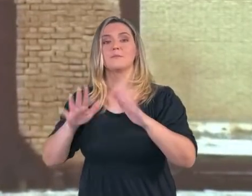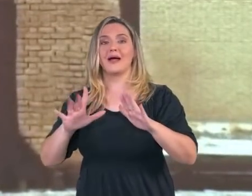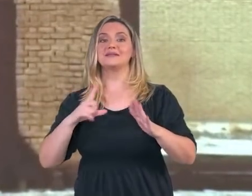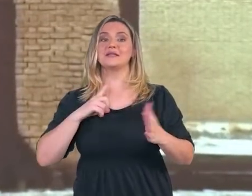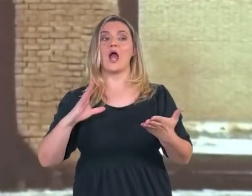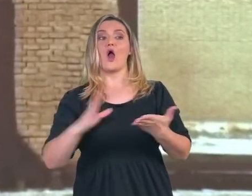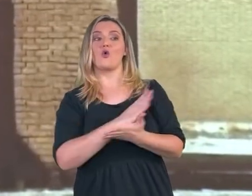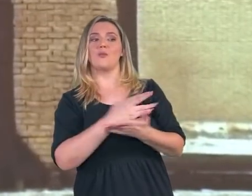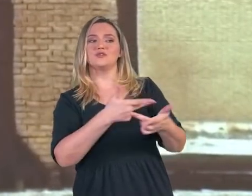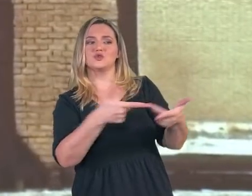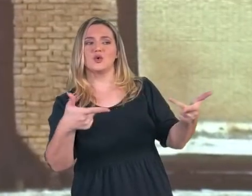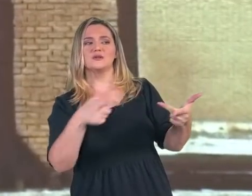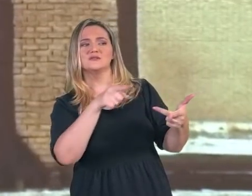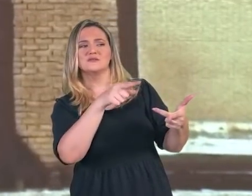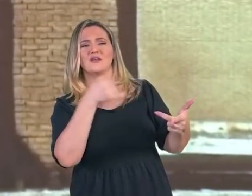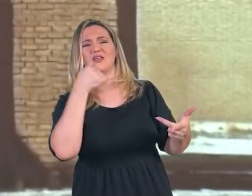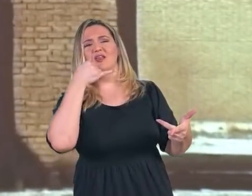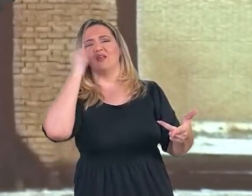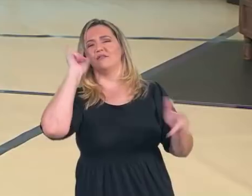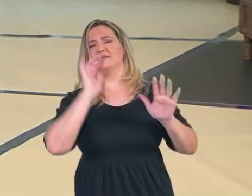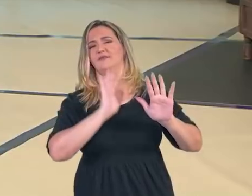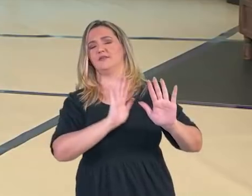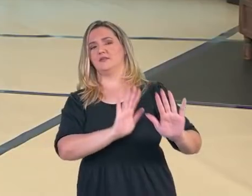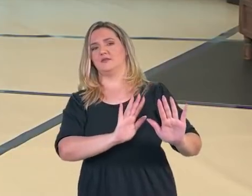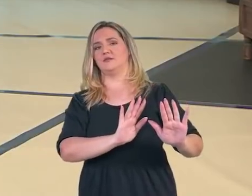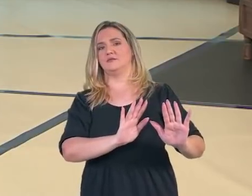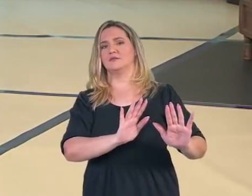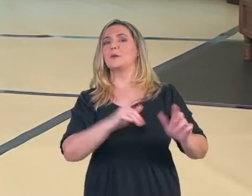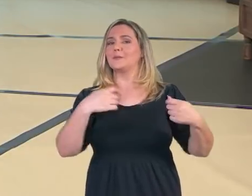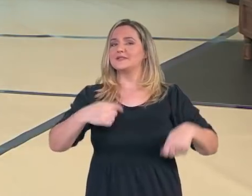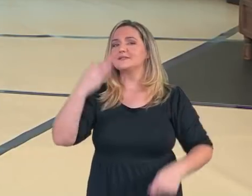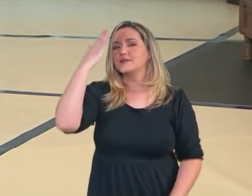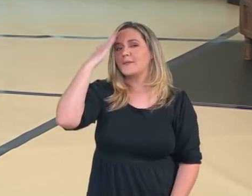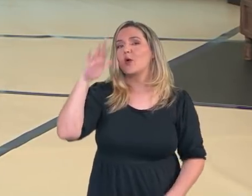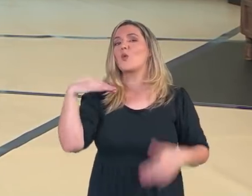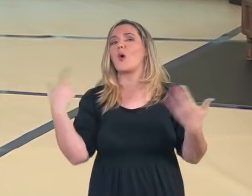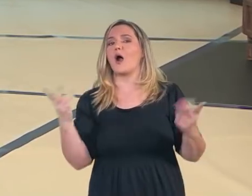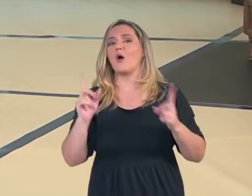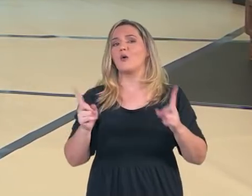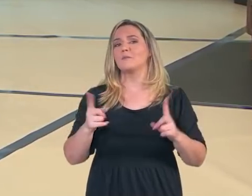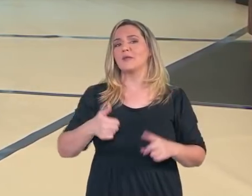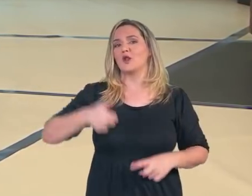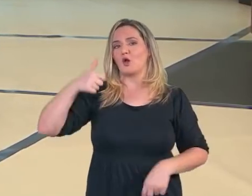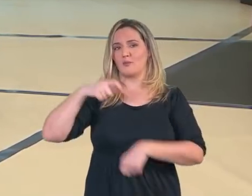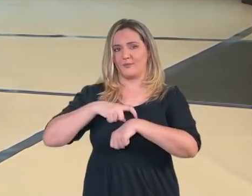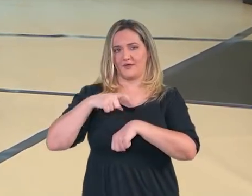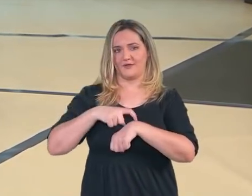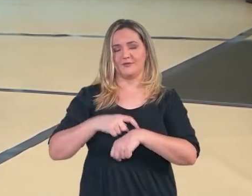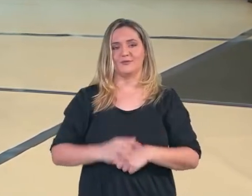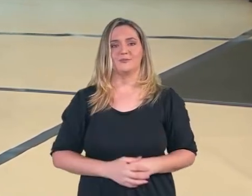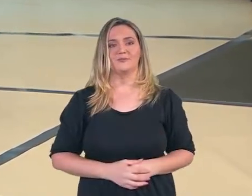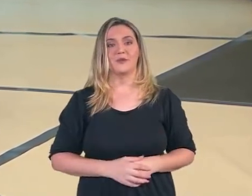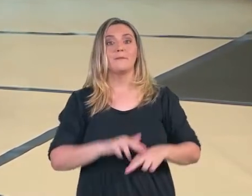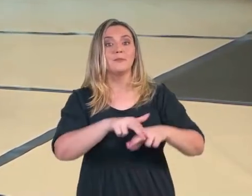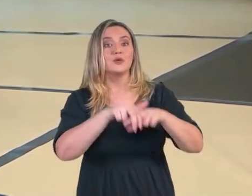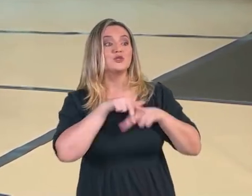podemos evitar certos conflitos. Pois bem, os jovens viram que seria bobagem a recusa por estudar as disciplinas